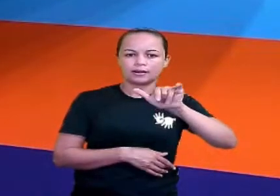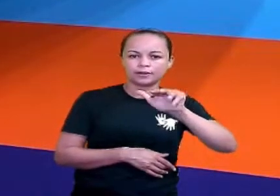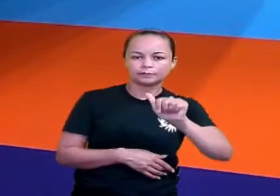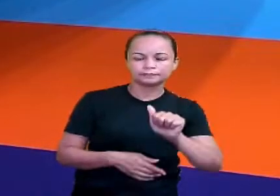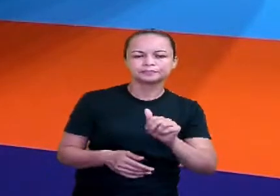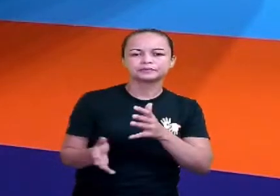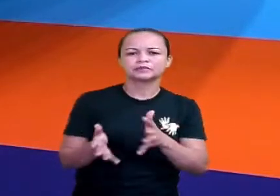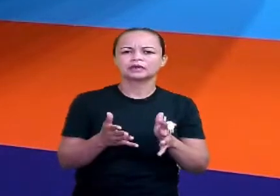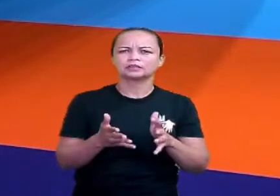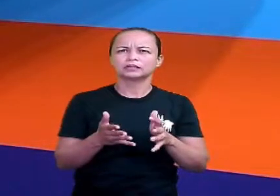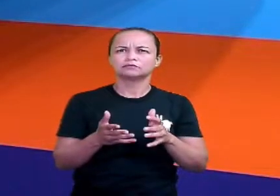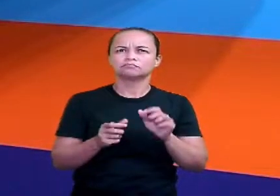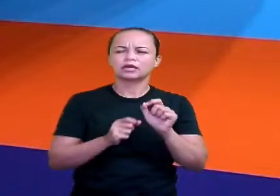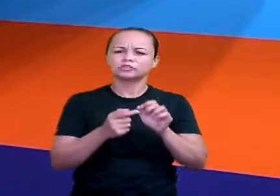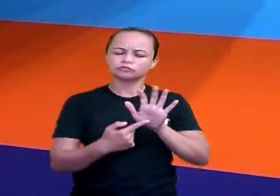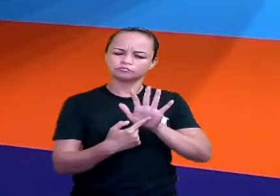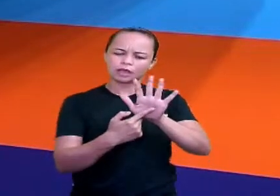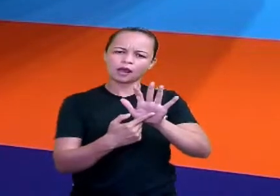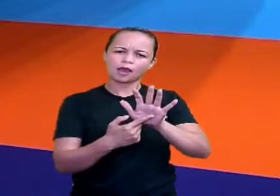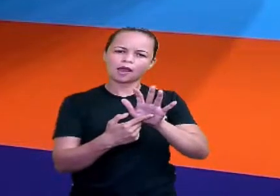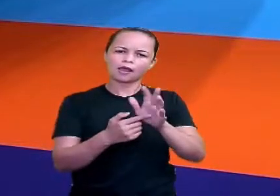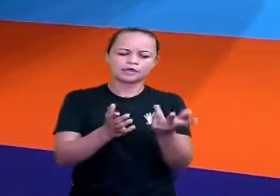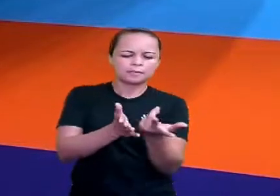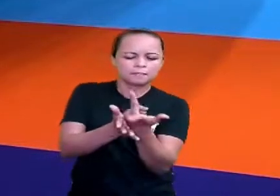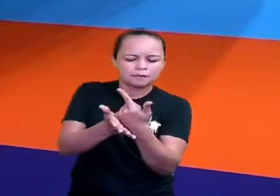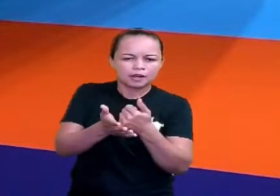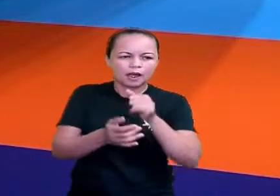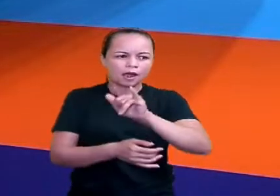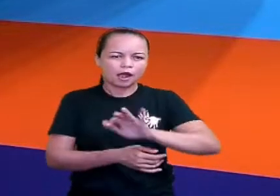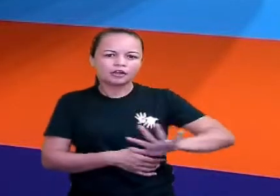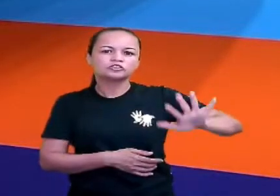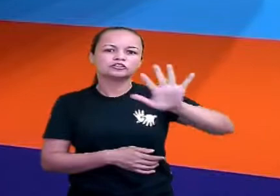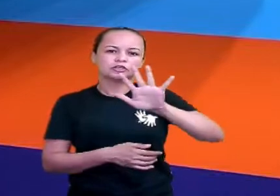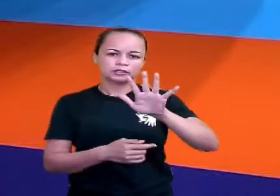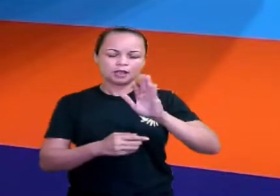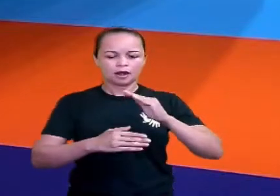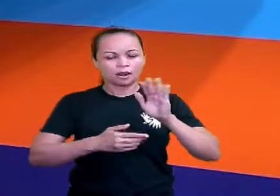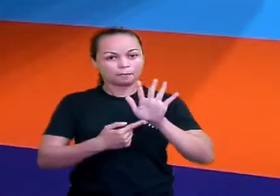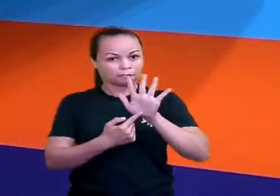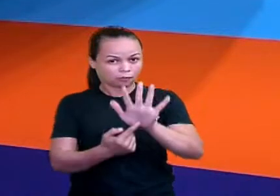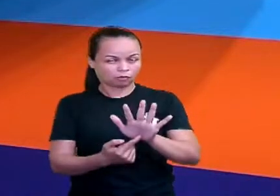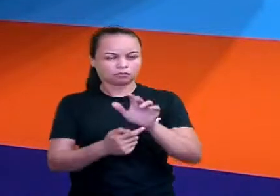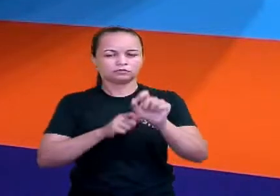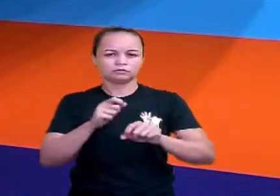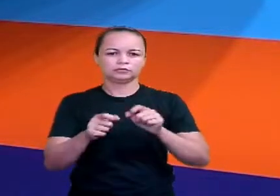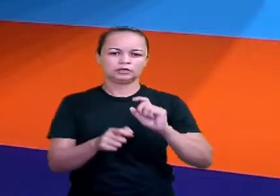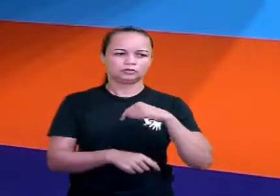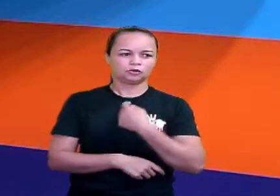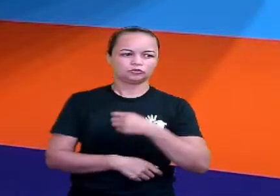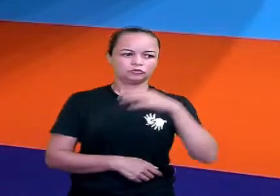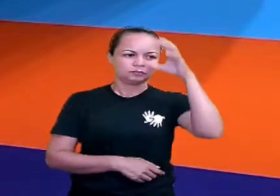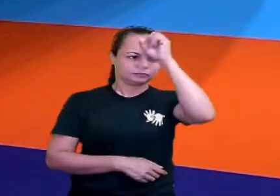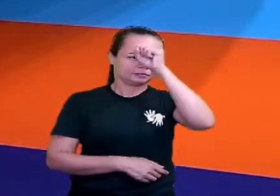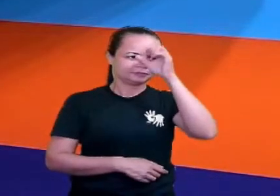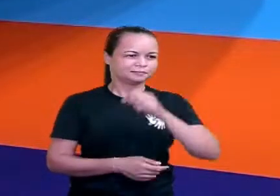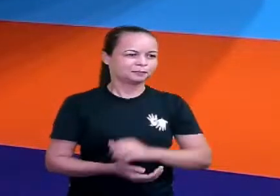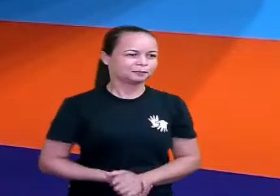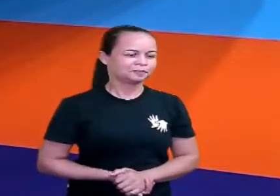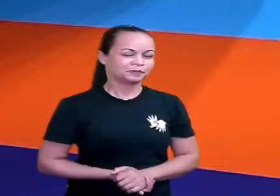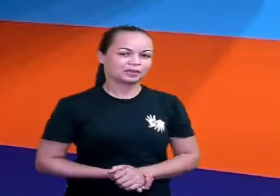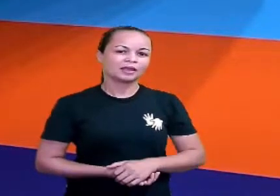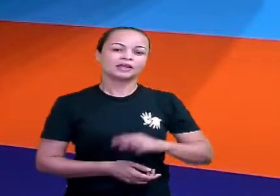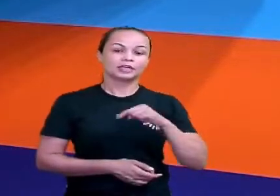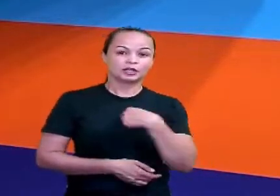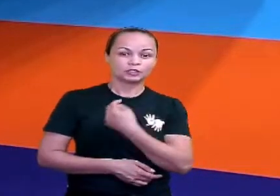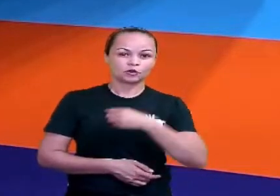elas passaram sobre o mundo, é que a gente vai aprender um pouco,